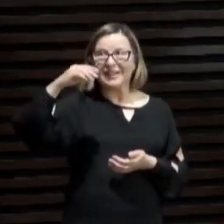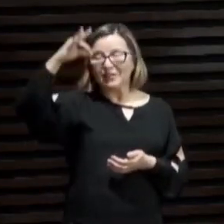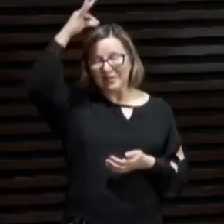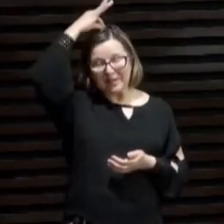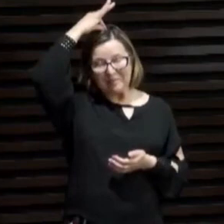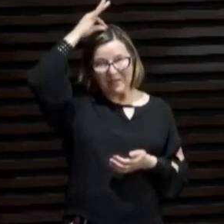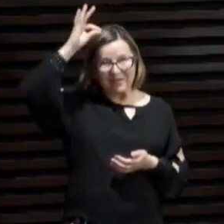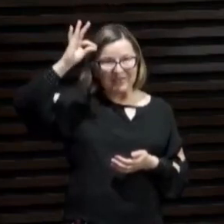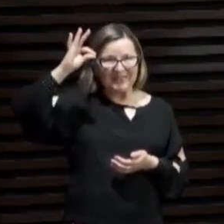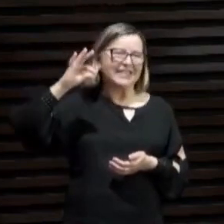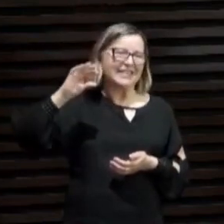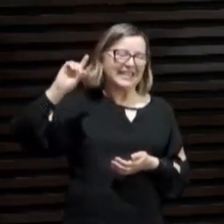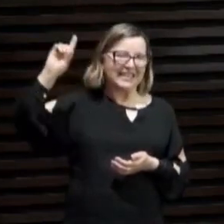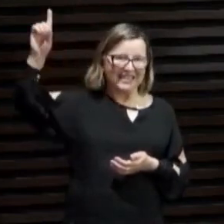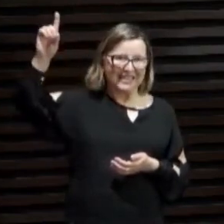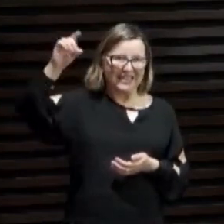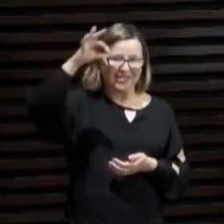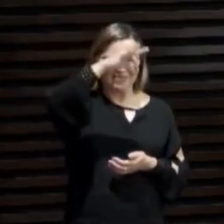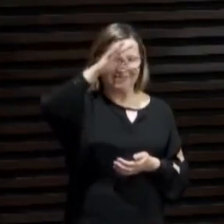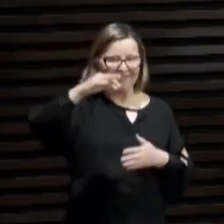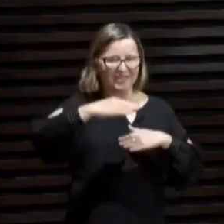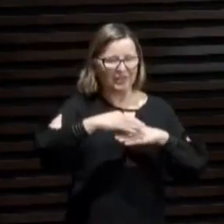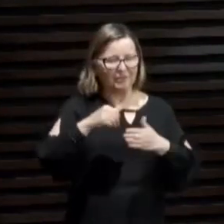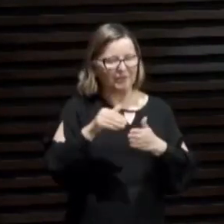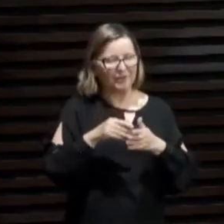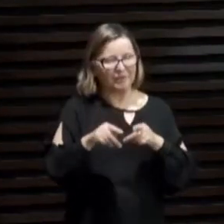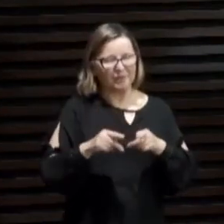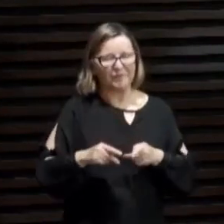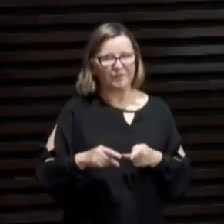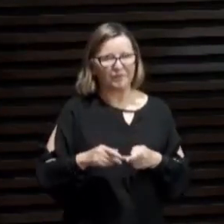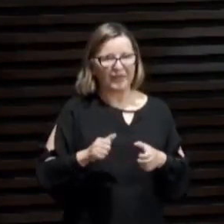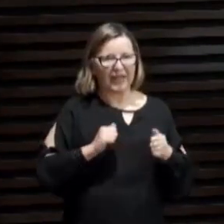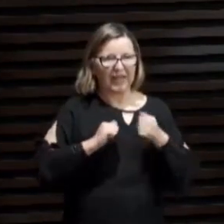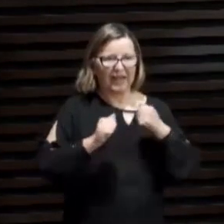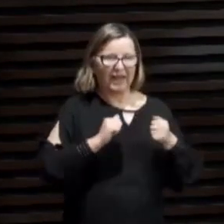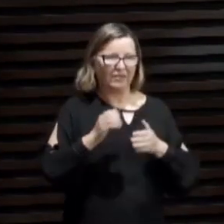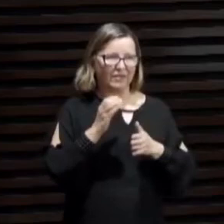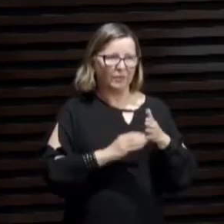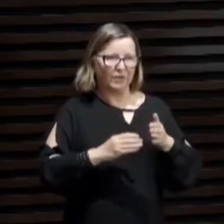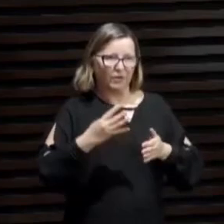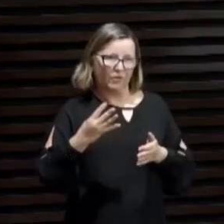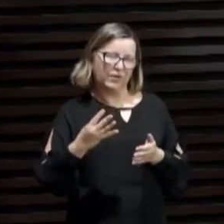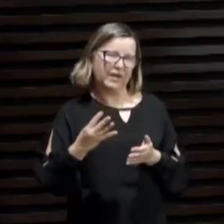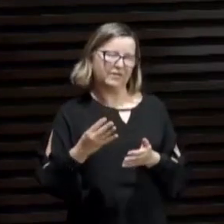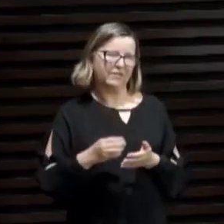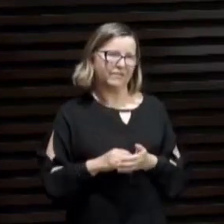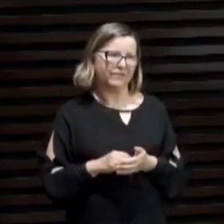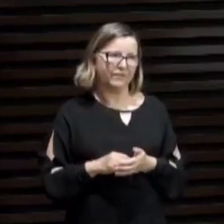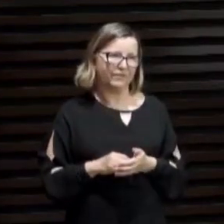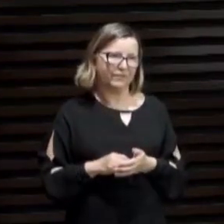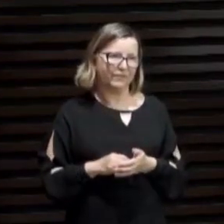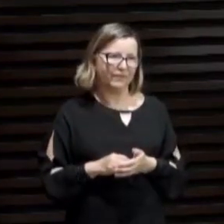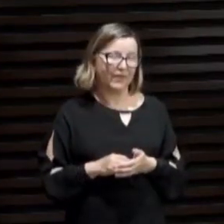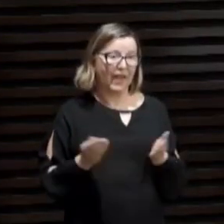povo. Atos capítulo 1, versículo 4 e 5. Não apenas para 70